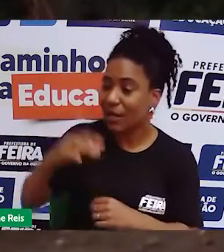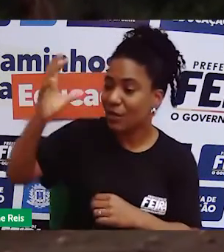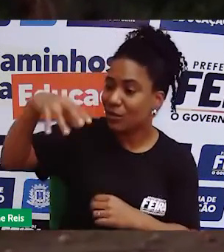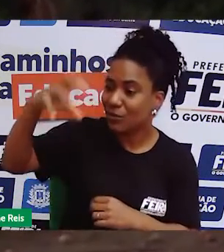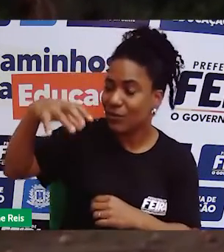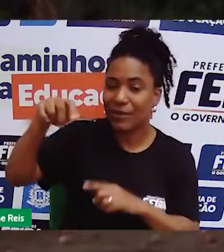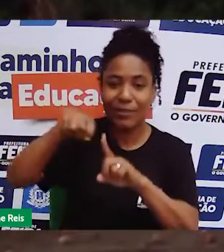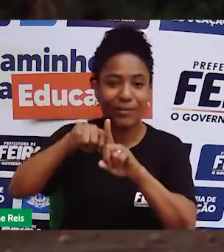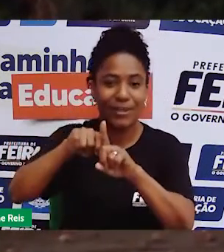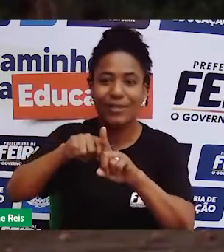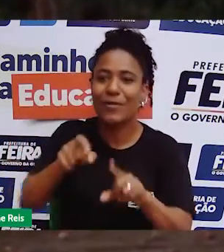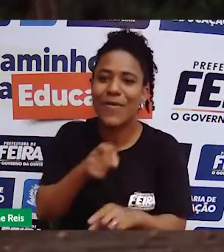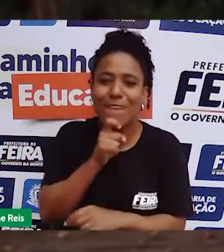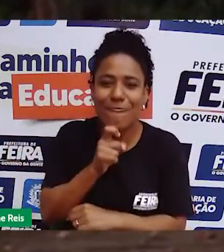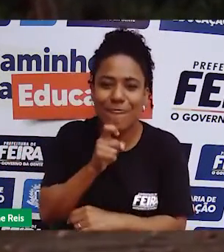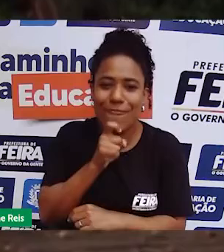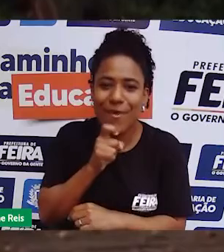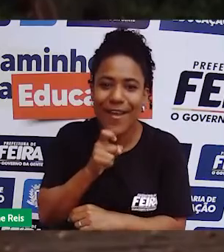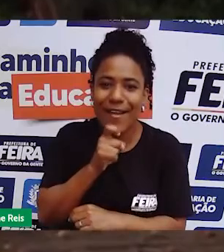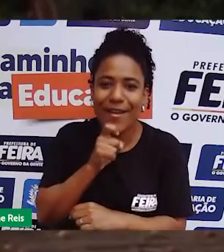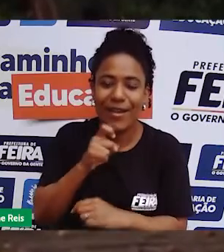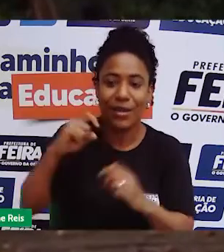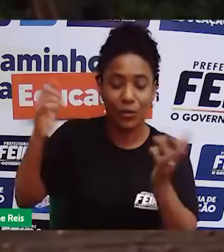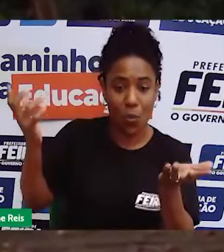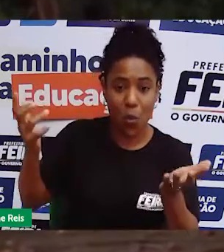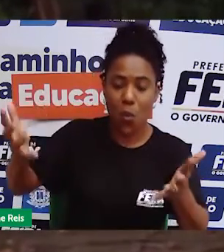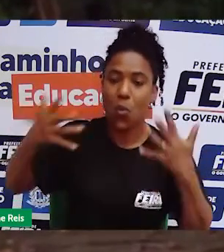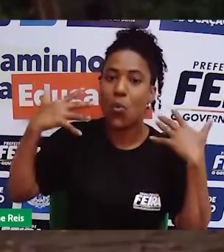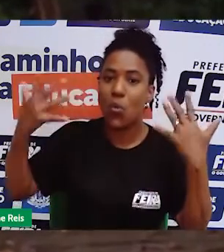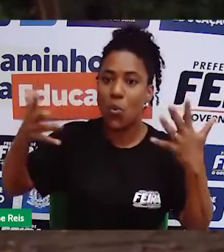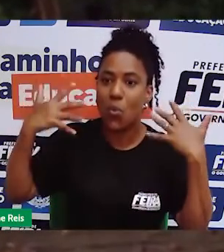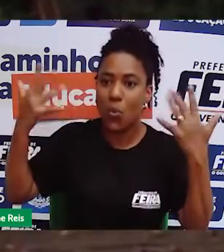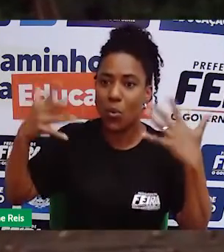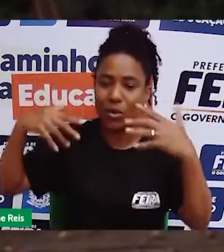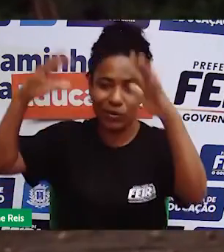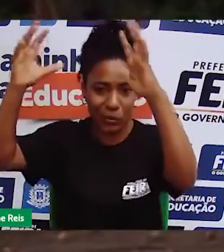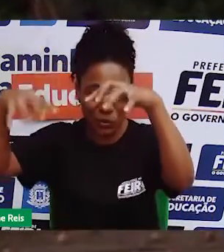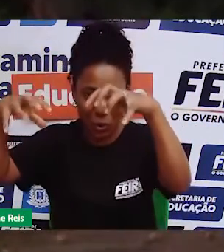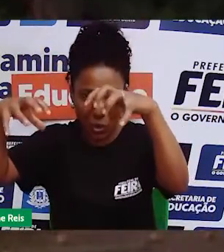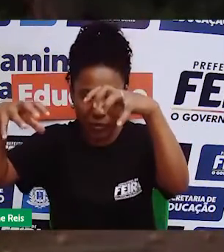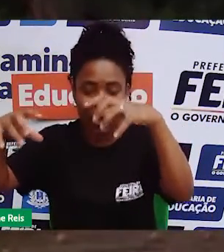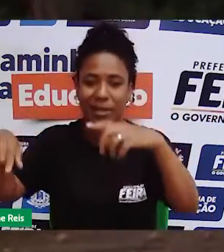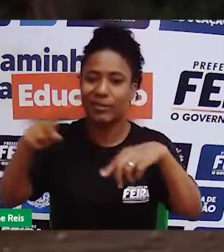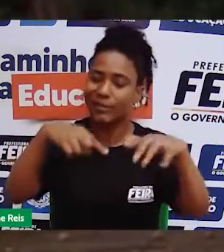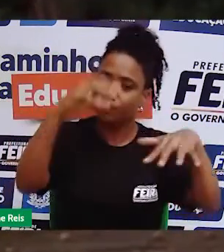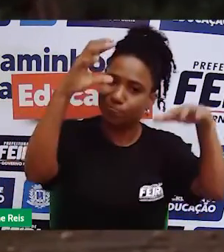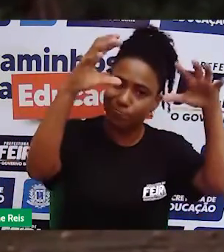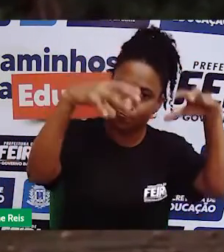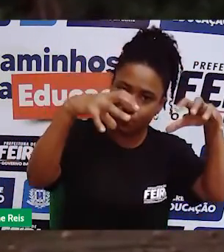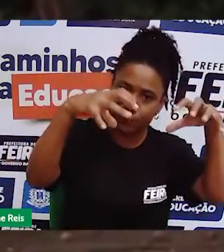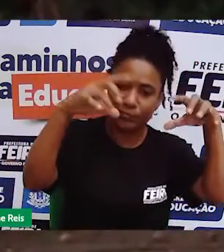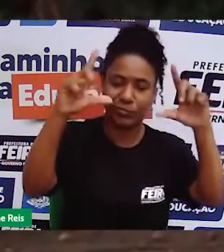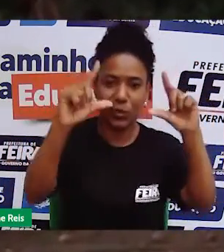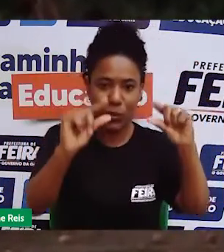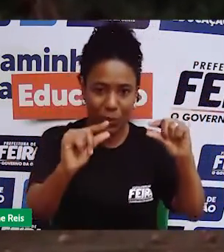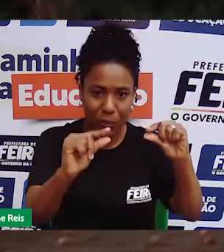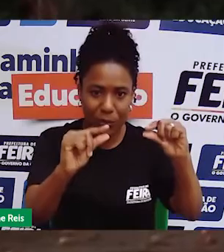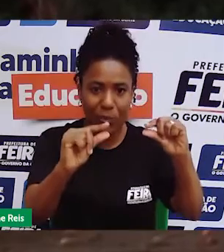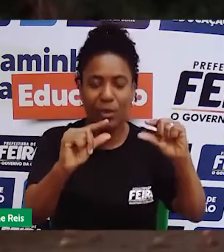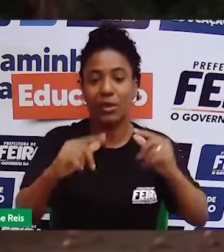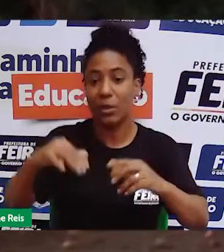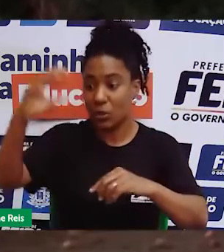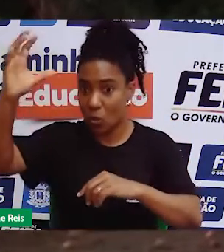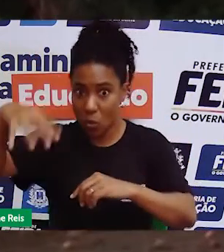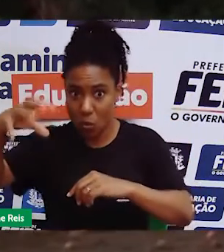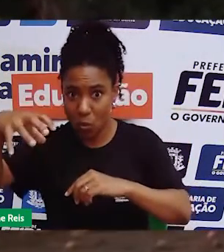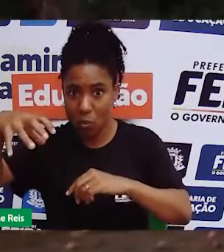comunidade que chove muito, outra comunidade não chove, e às vezes quando não chove nessa semana, na outra já chove em outra comunidade que não choveu. Então é uma chuva mais localizada, mas foi uma chuva muito boa